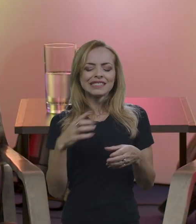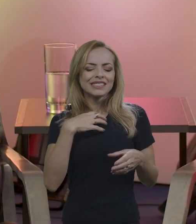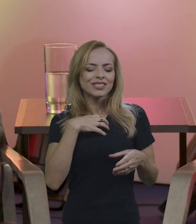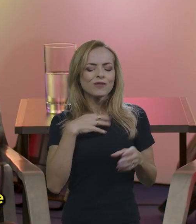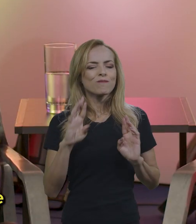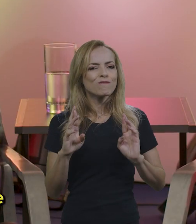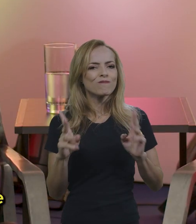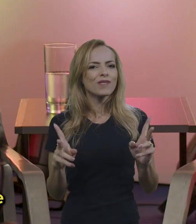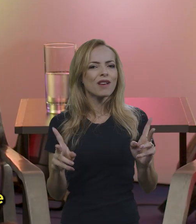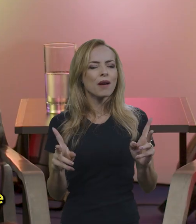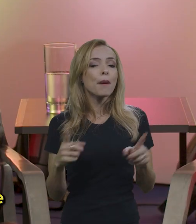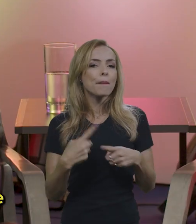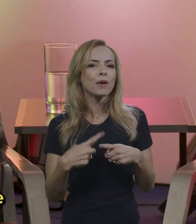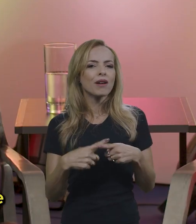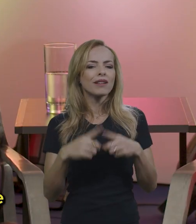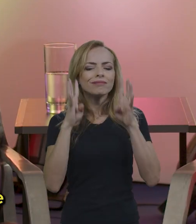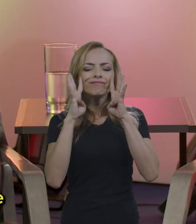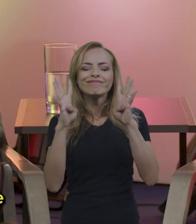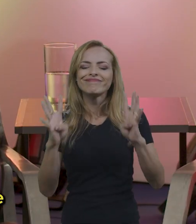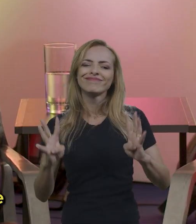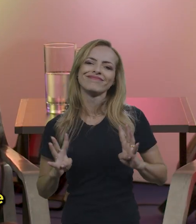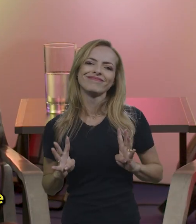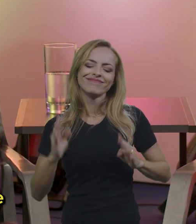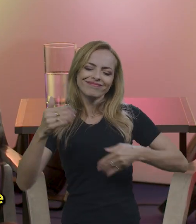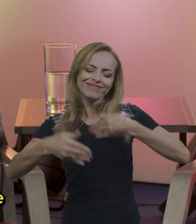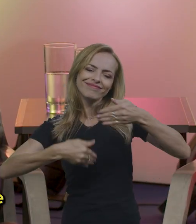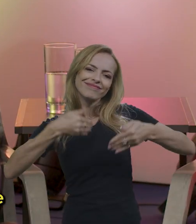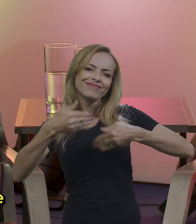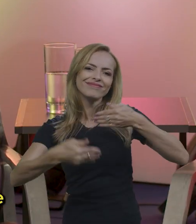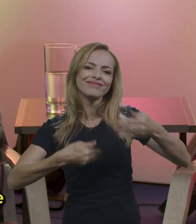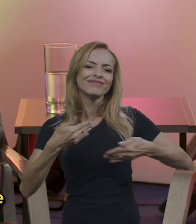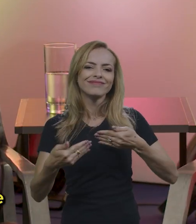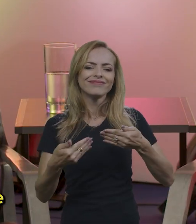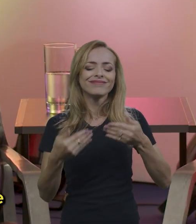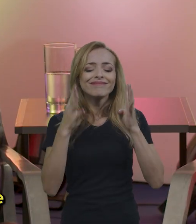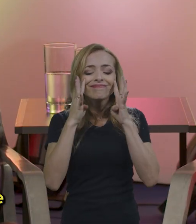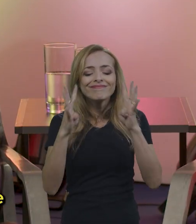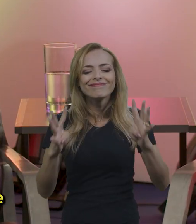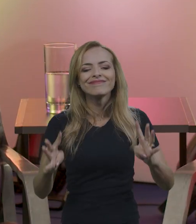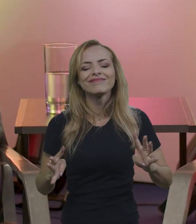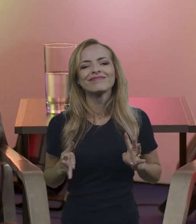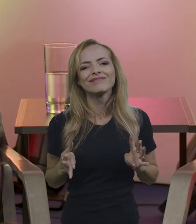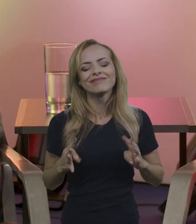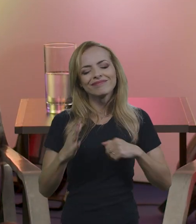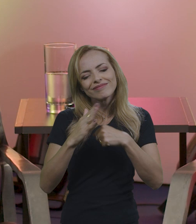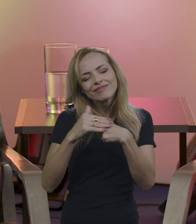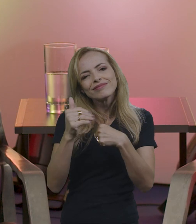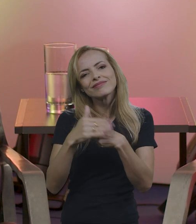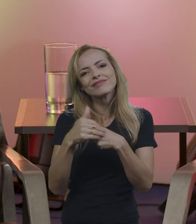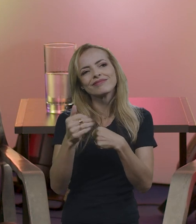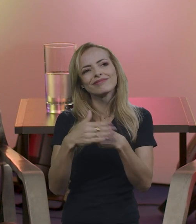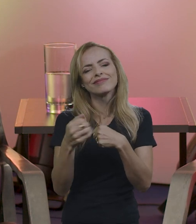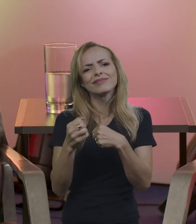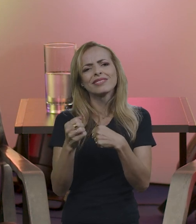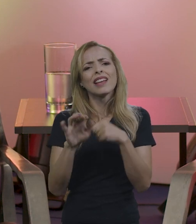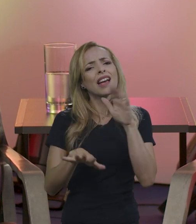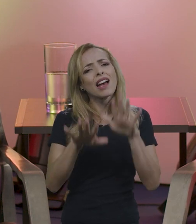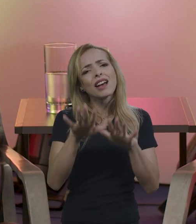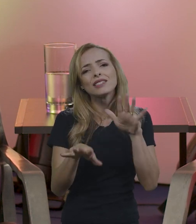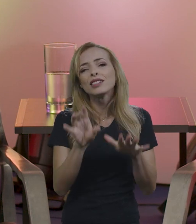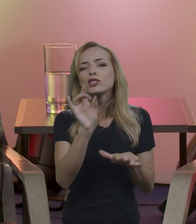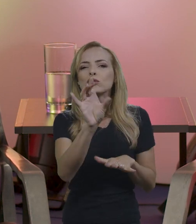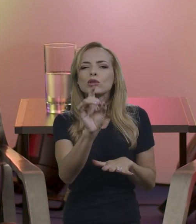diferença essa pessoa ser atenciosa e ouvir, porque às vezes a pessoa simplesmente precisa falar. E é só